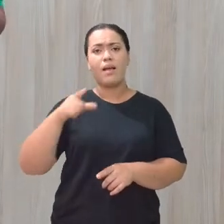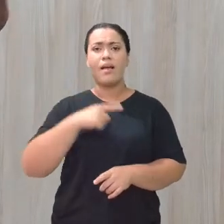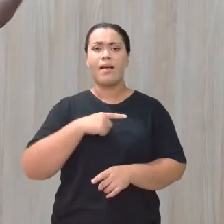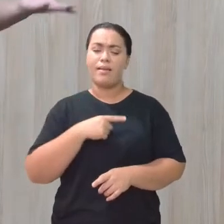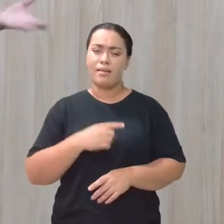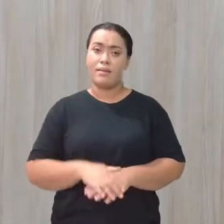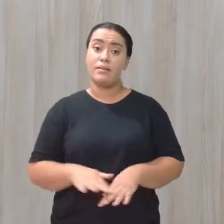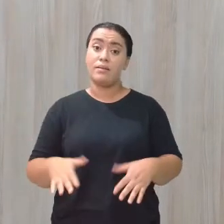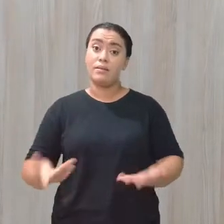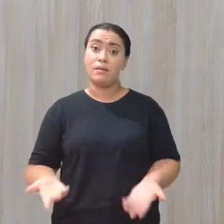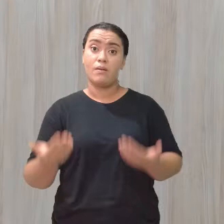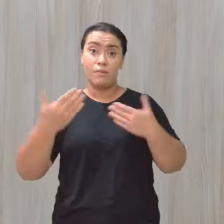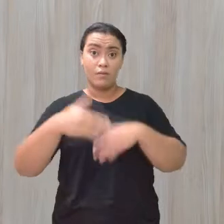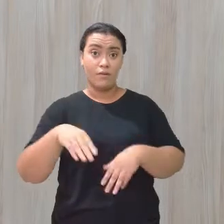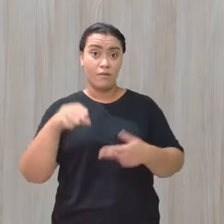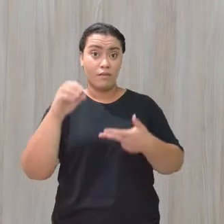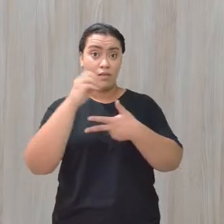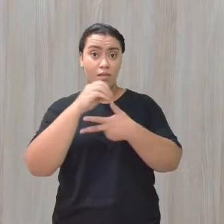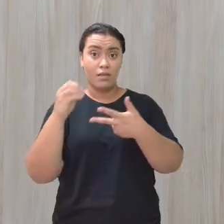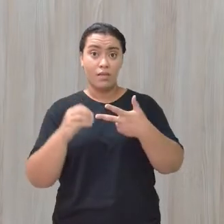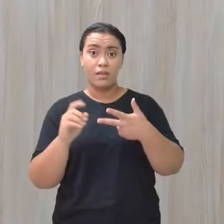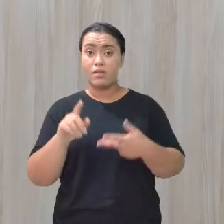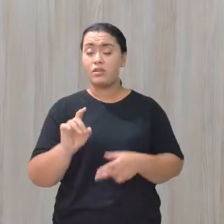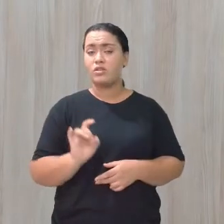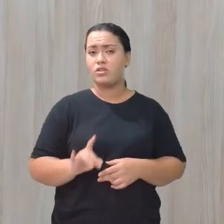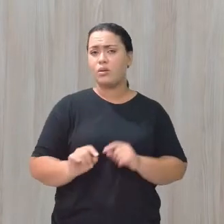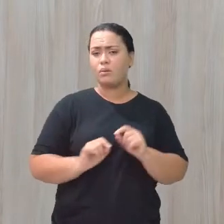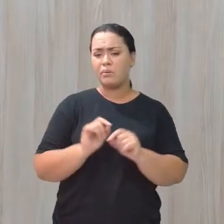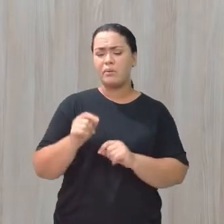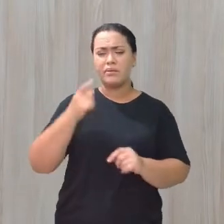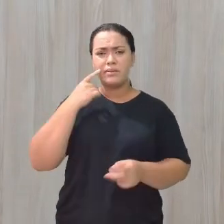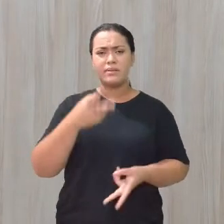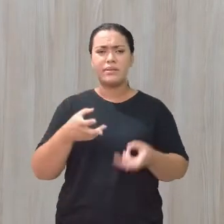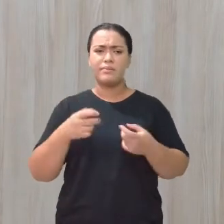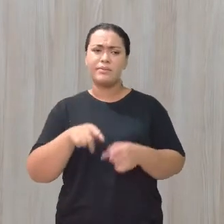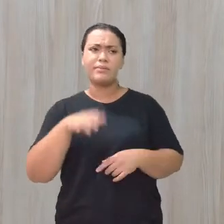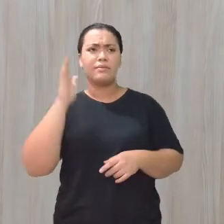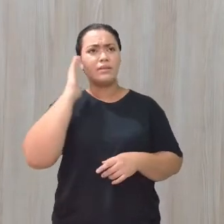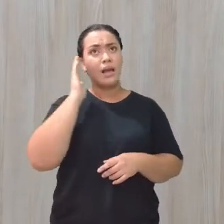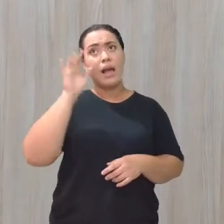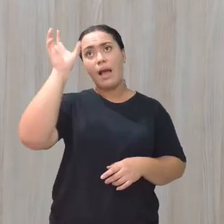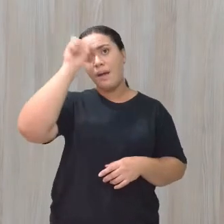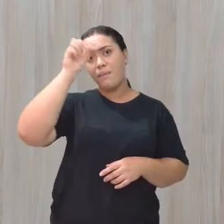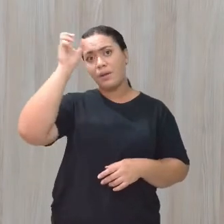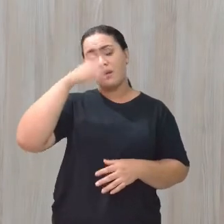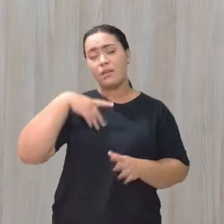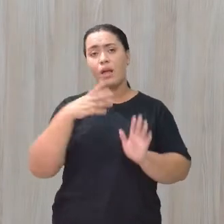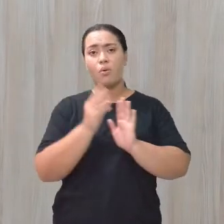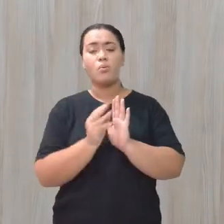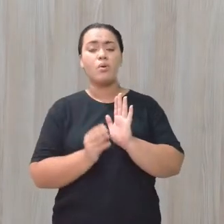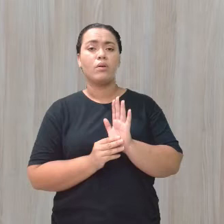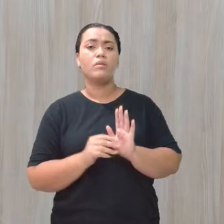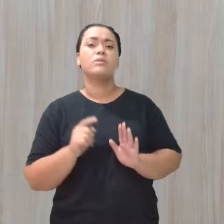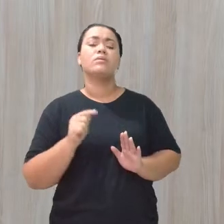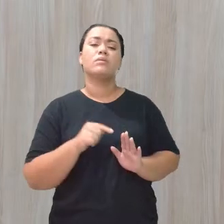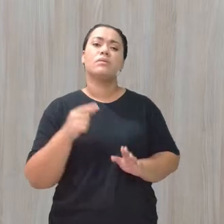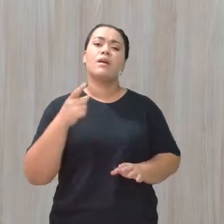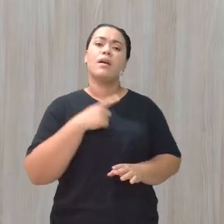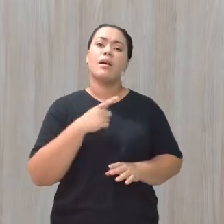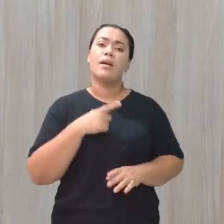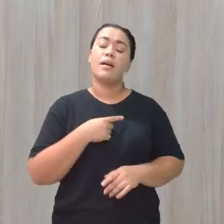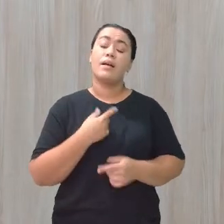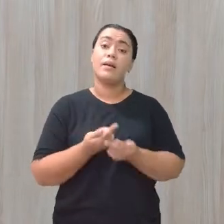prova, por exemplo, como o Enem, ele não busca só saber se você aprendeu os conteúdos